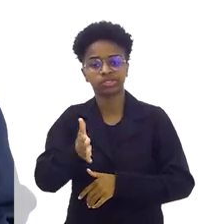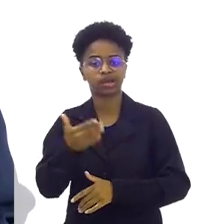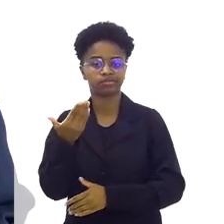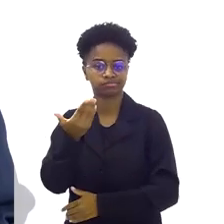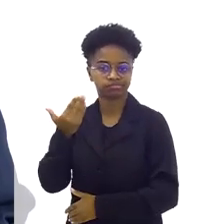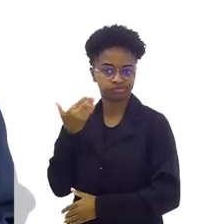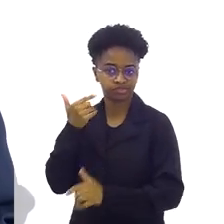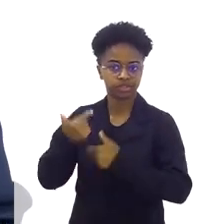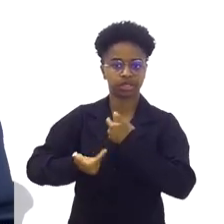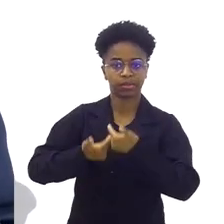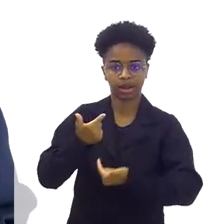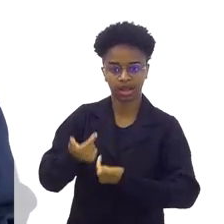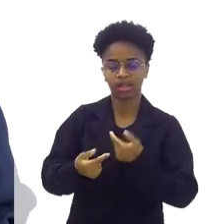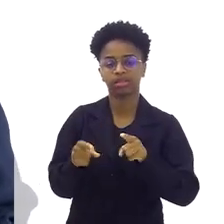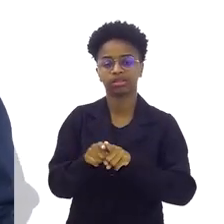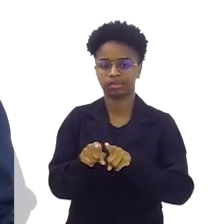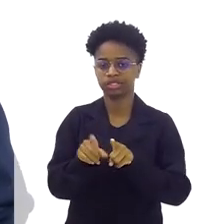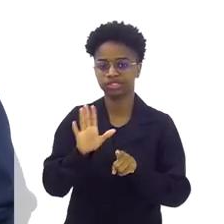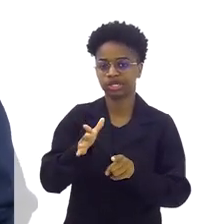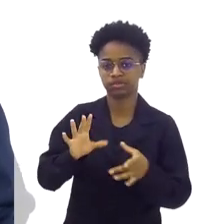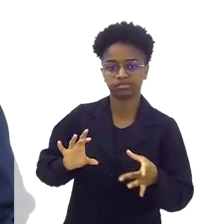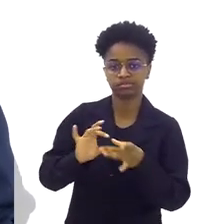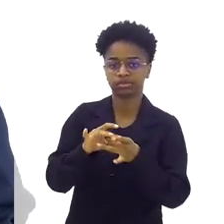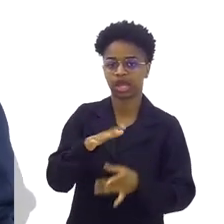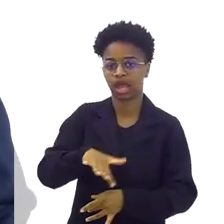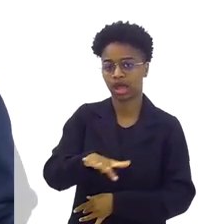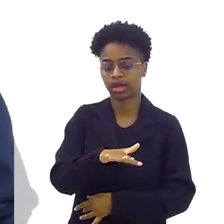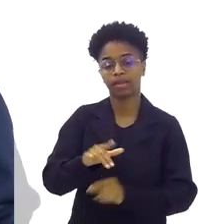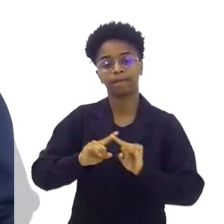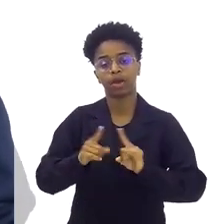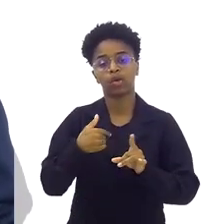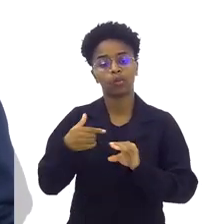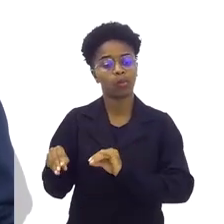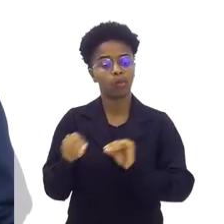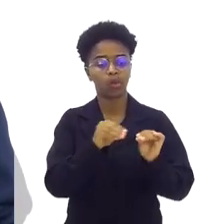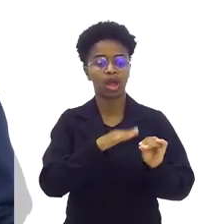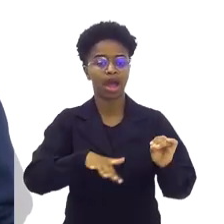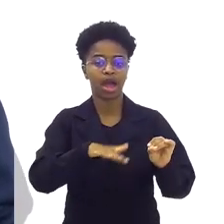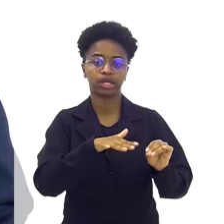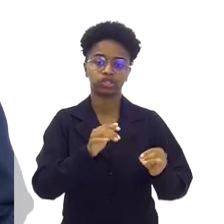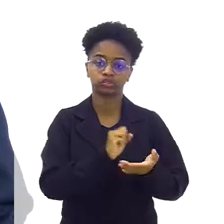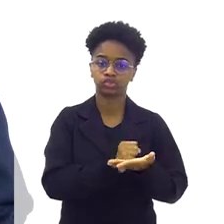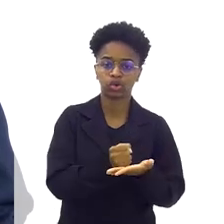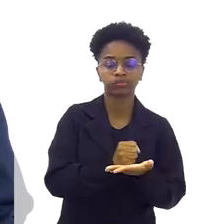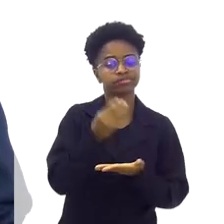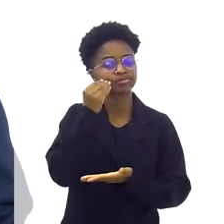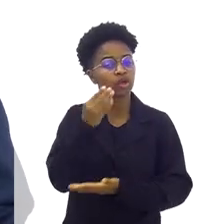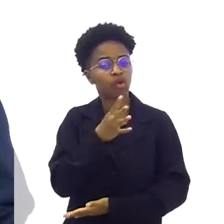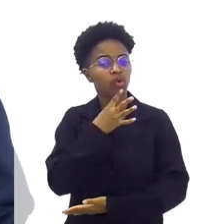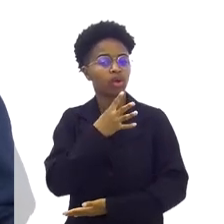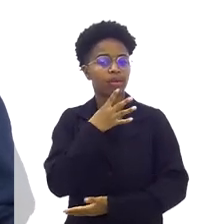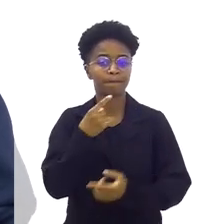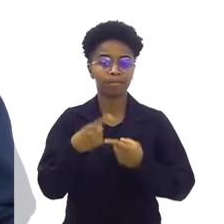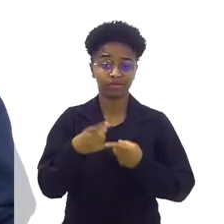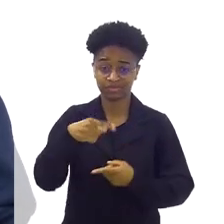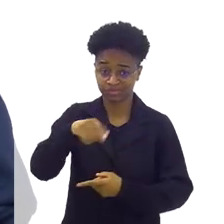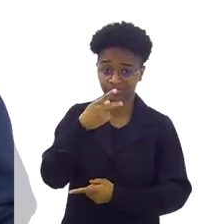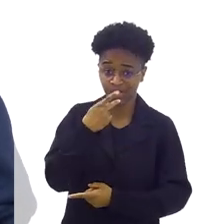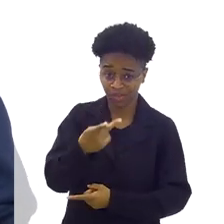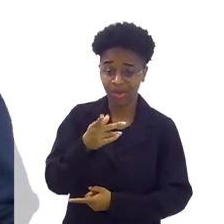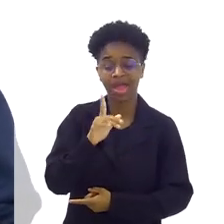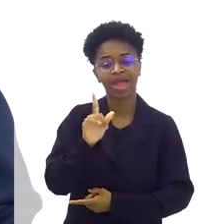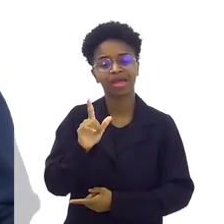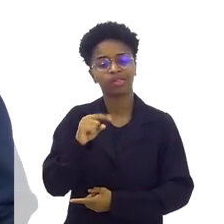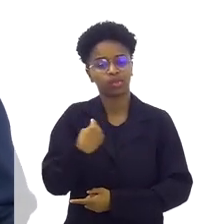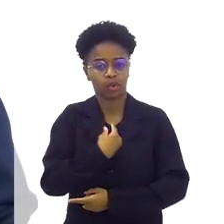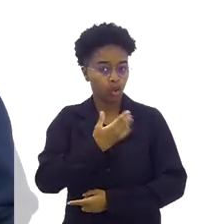que eu já fazia antes, né, já trabalhava nessa área. E fui para a área de jogos um pouquinho para conhecer, como você falou, é uma área que